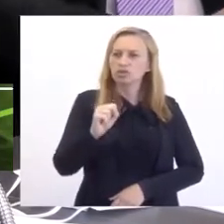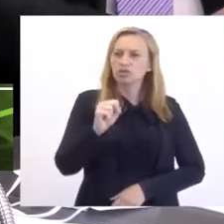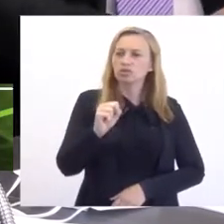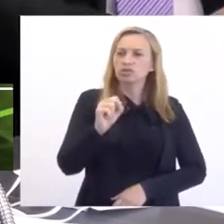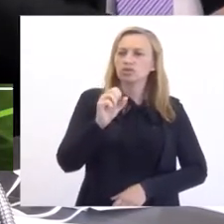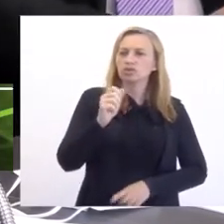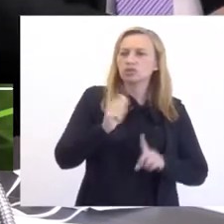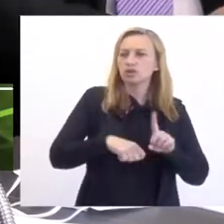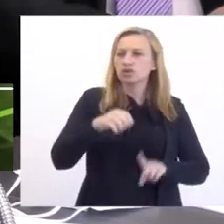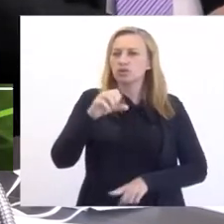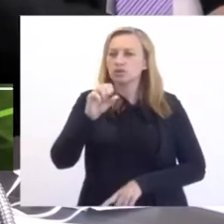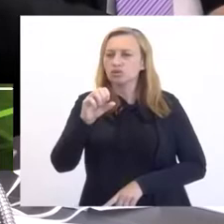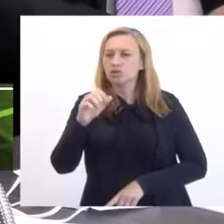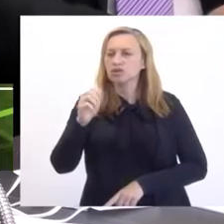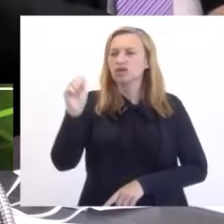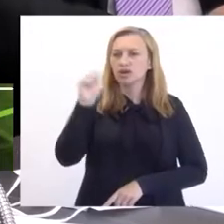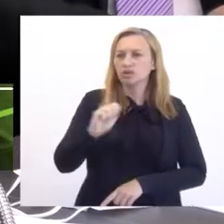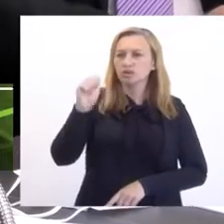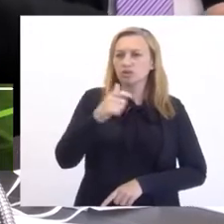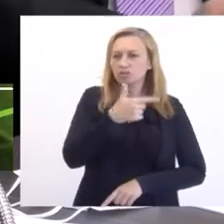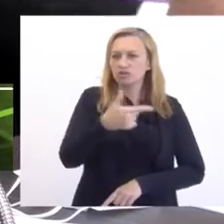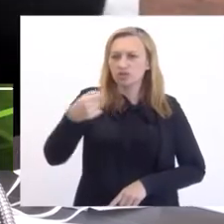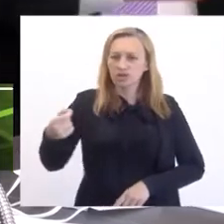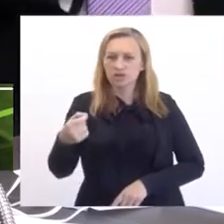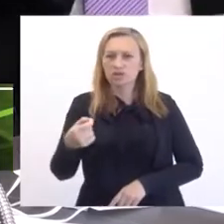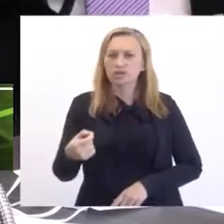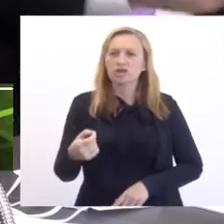28/8/2020, e Cláudio Bonfim de Castro da Silva,